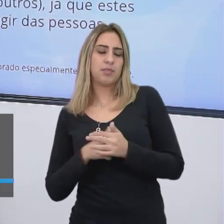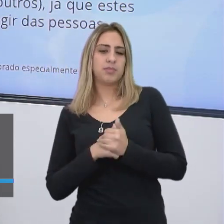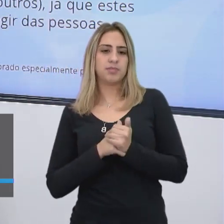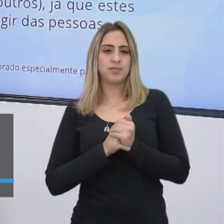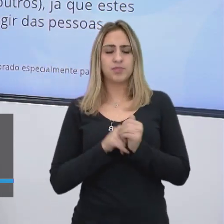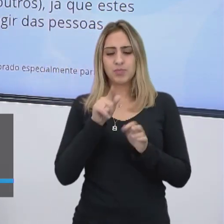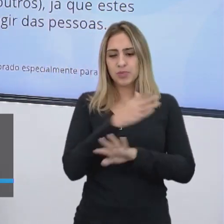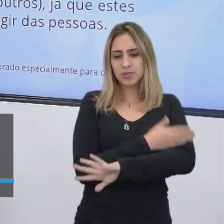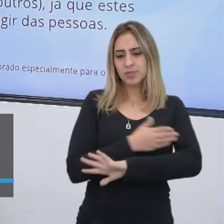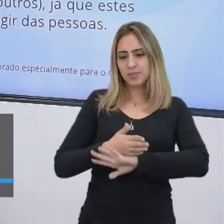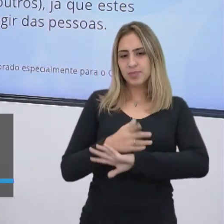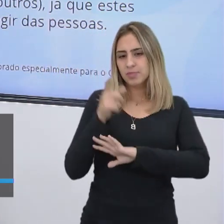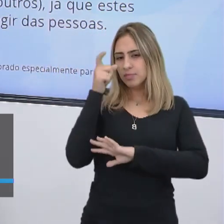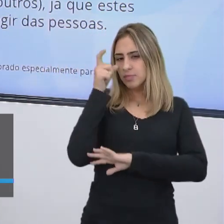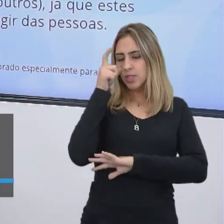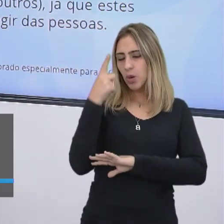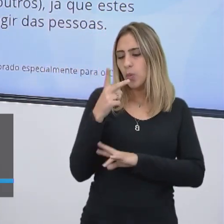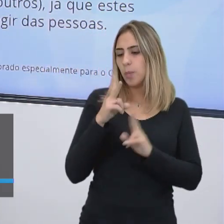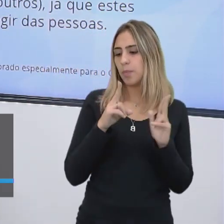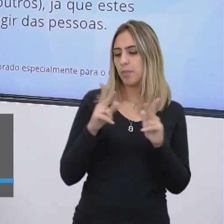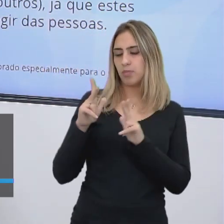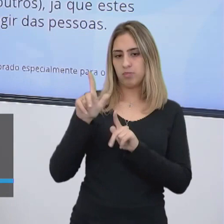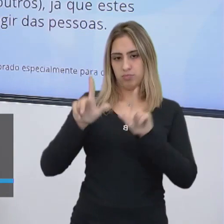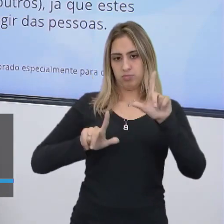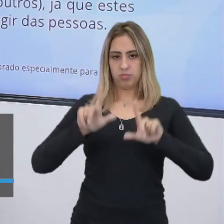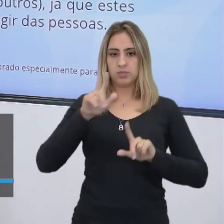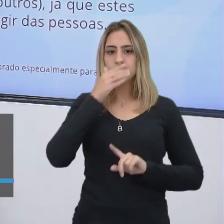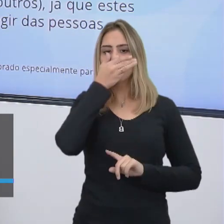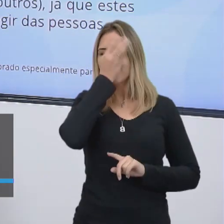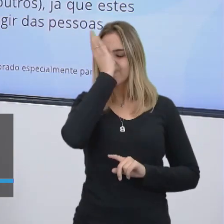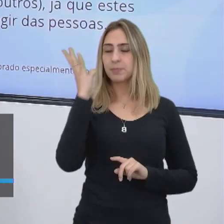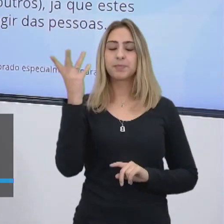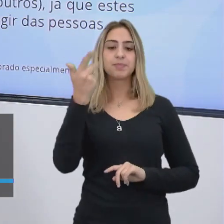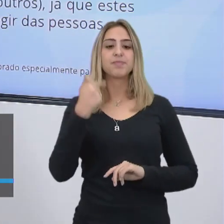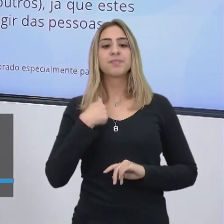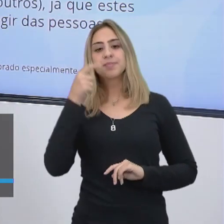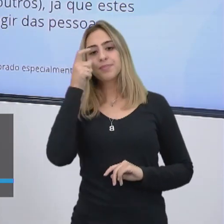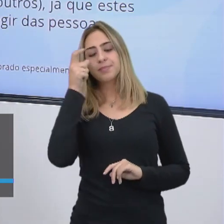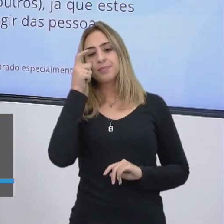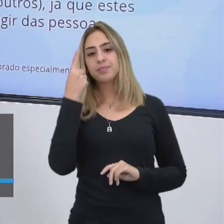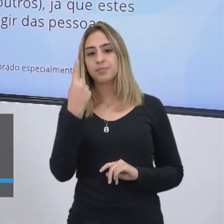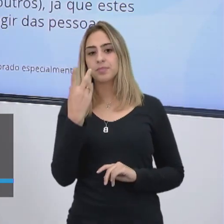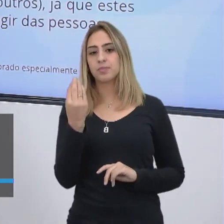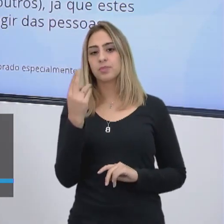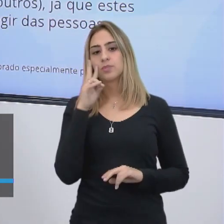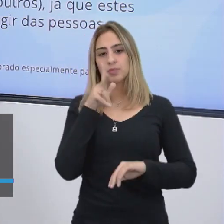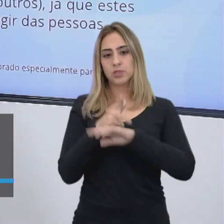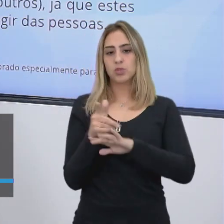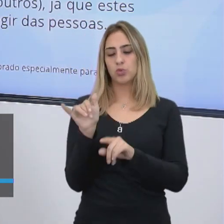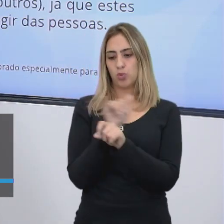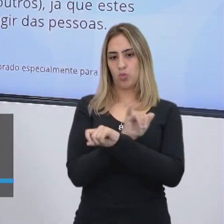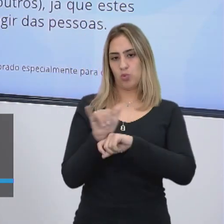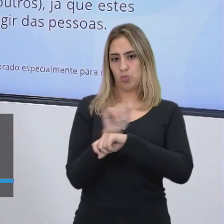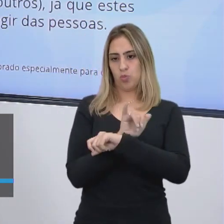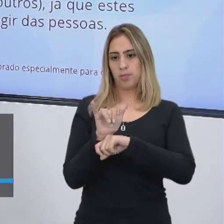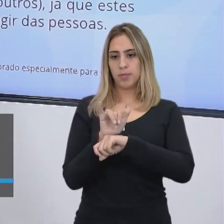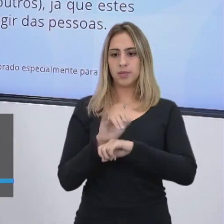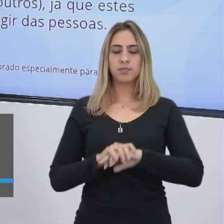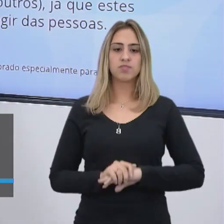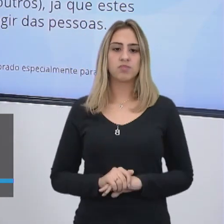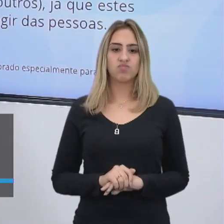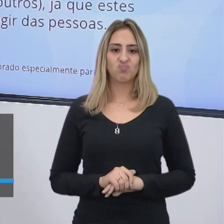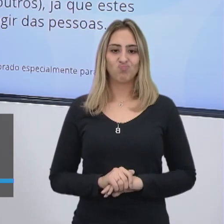você começa, às vezes, a assistir um programa maravilhoso, ó. Eu assisto muito vídeo do YouTube, como